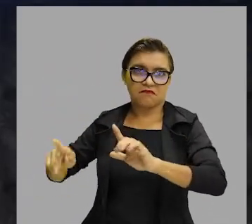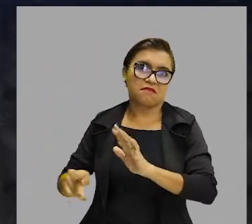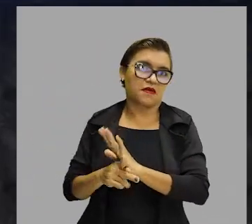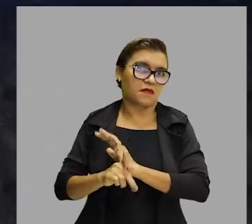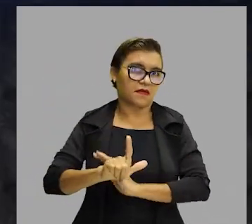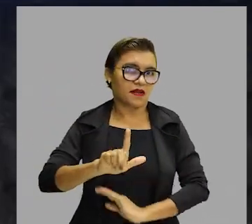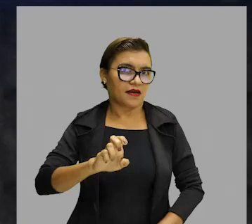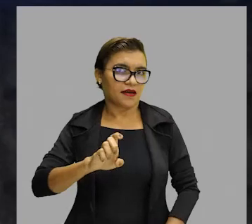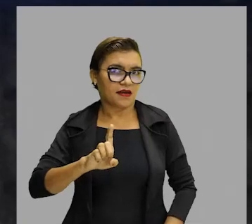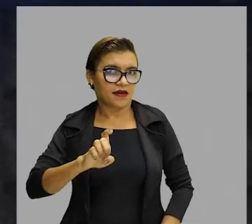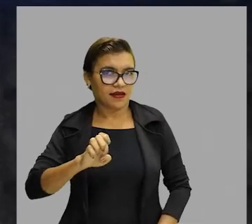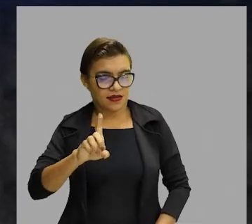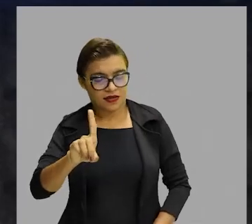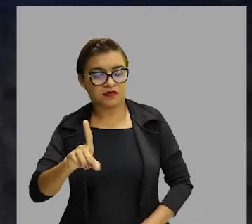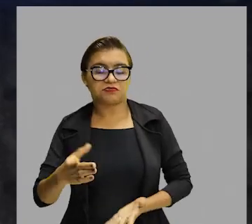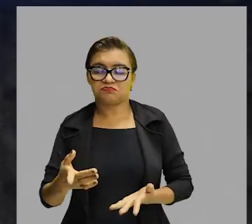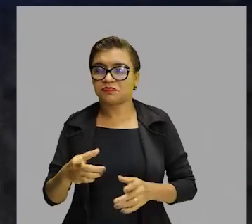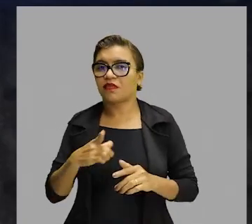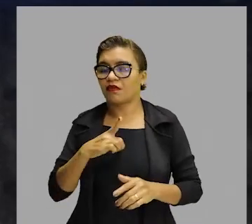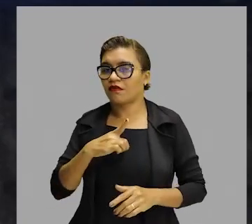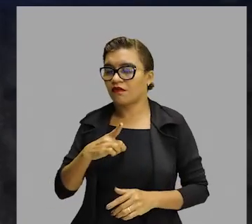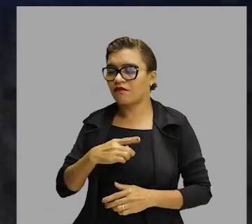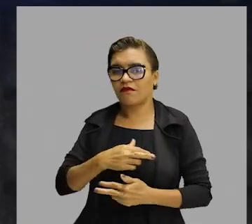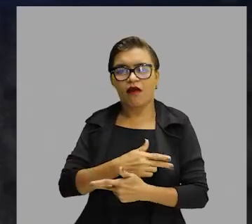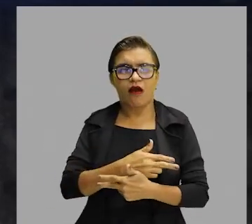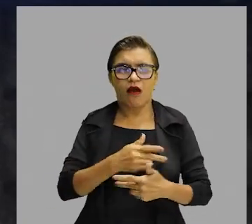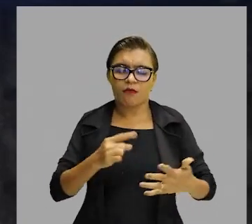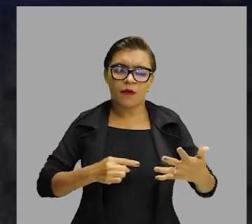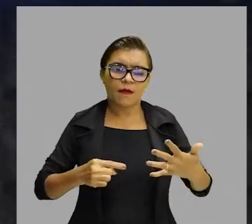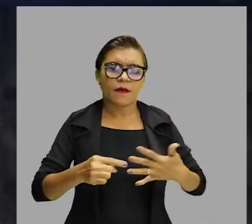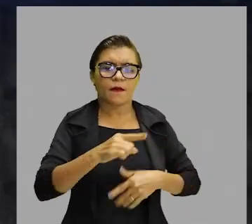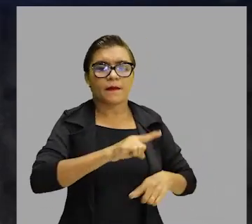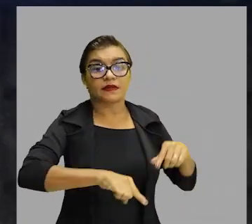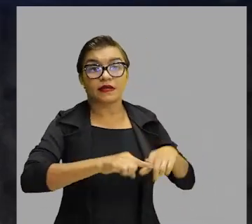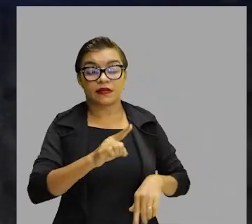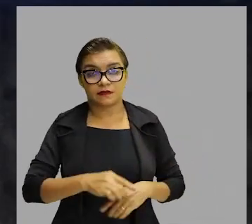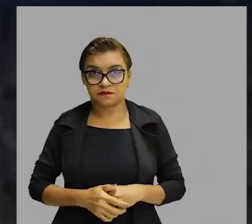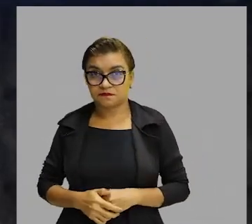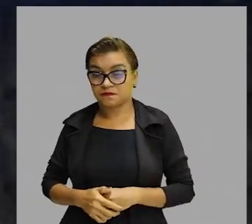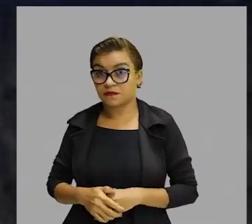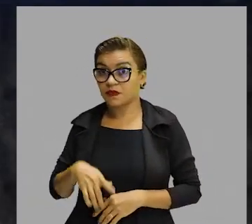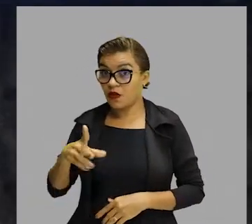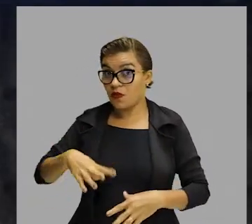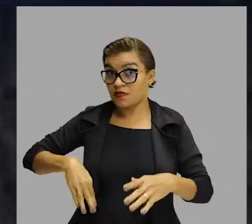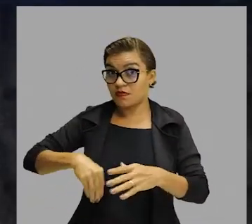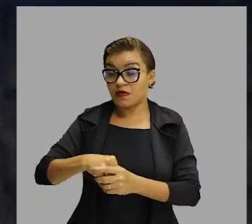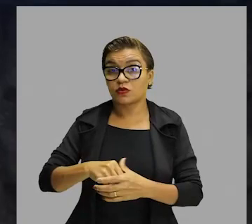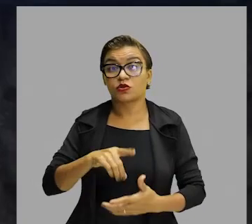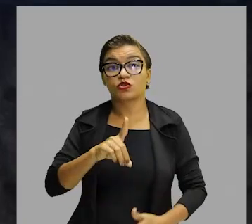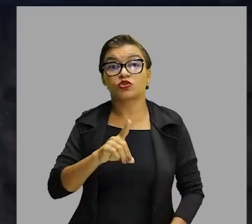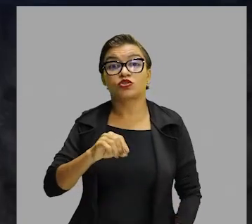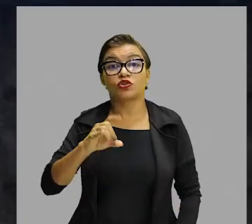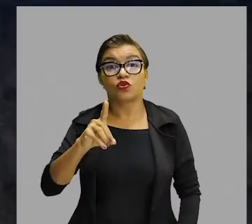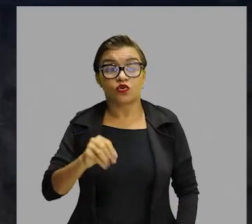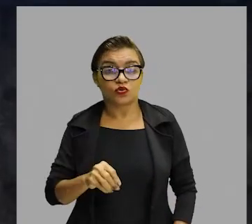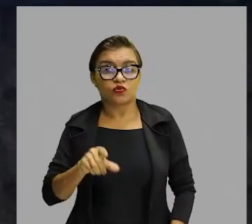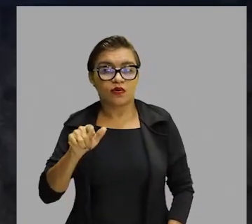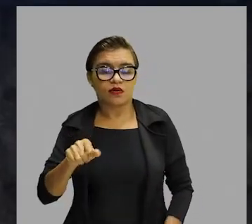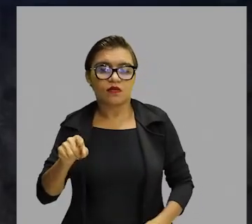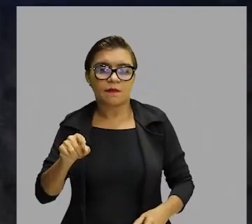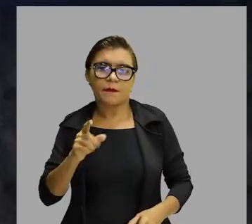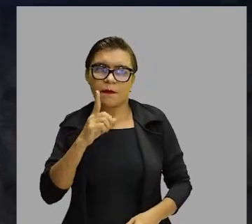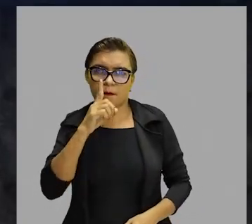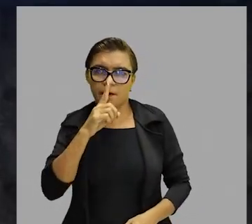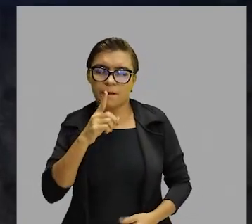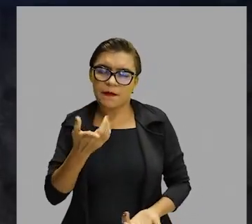ainda. Então, o LED, né, que é diodo, né, ele vem de uma abreviação, né, que